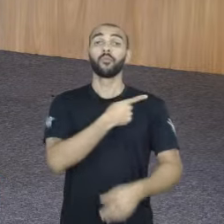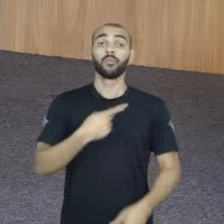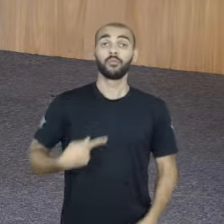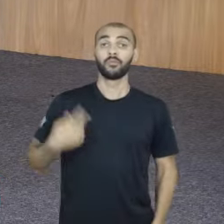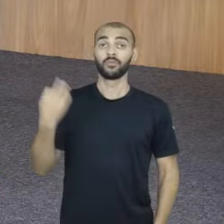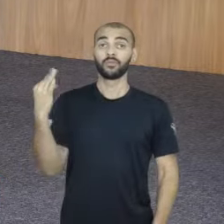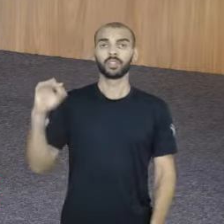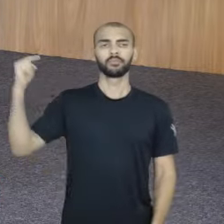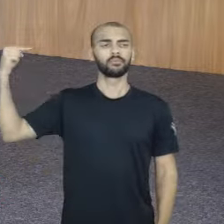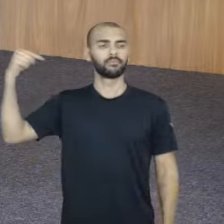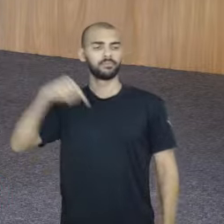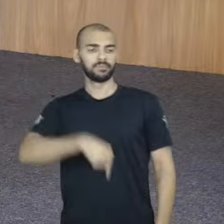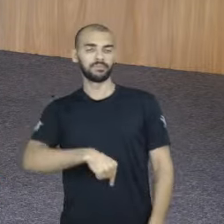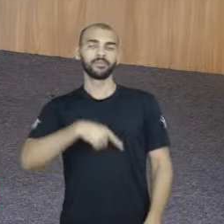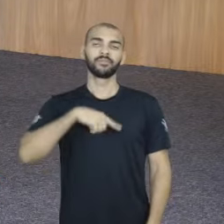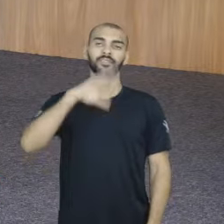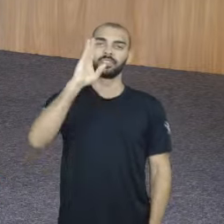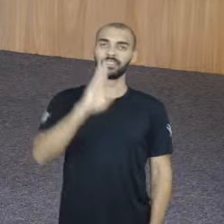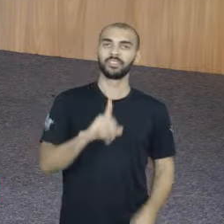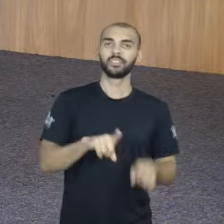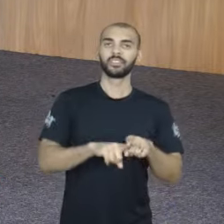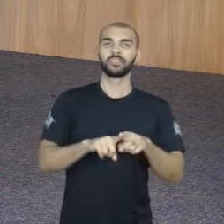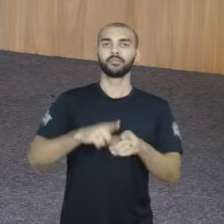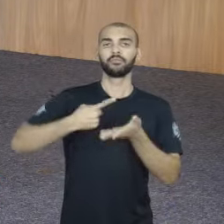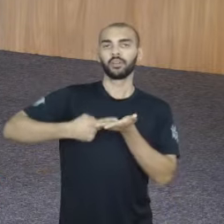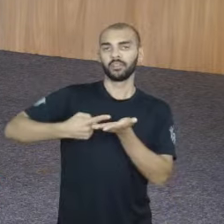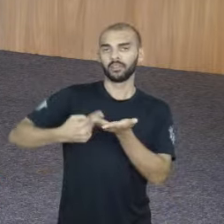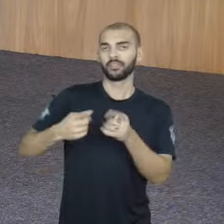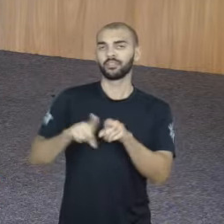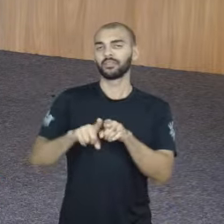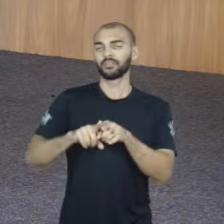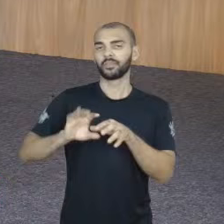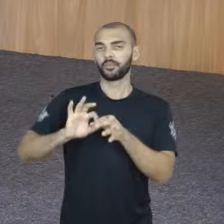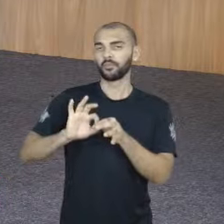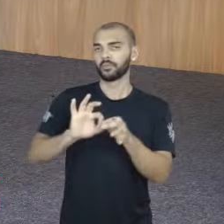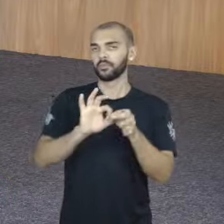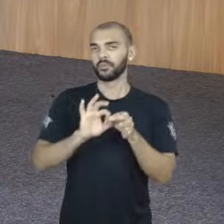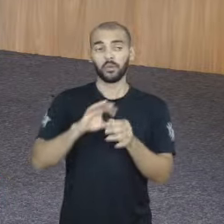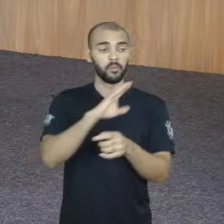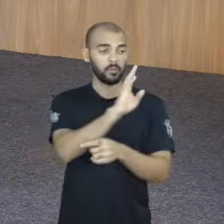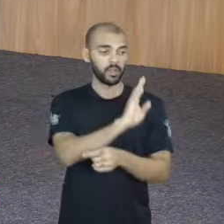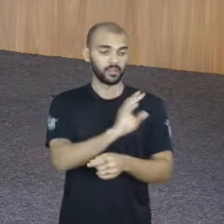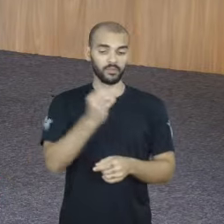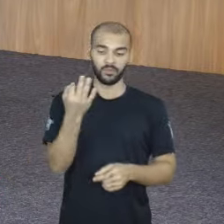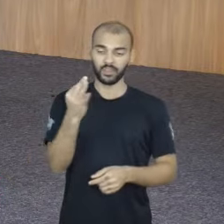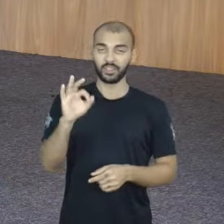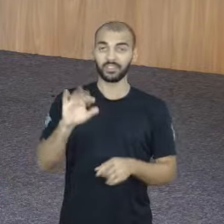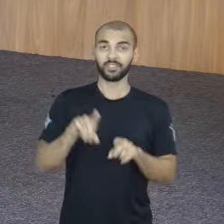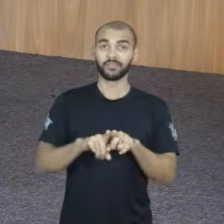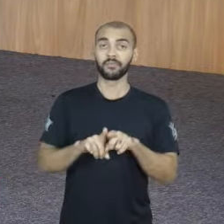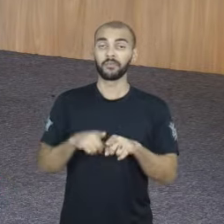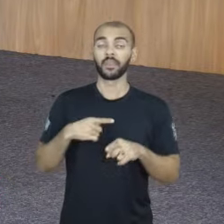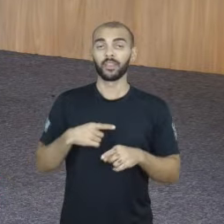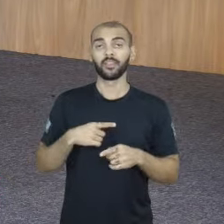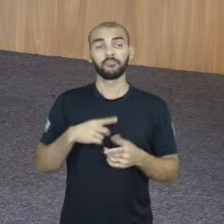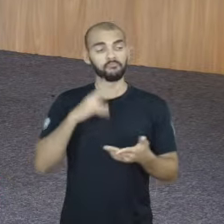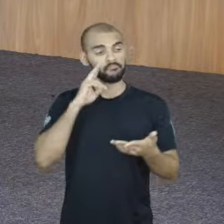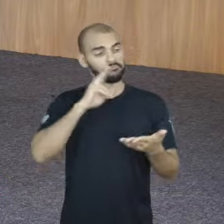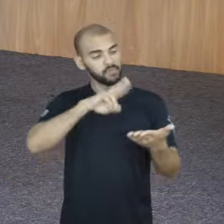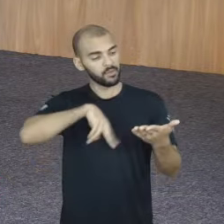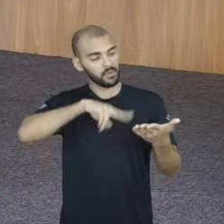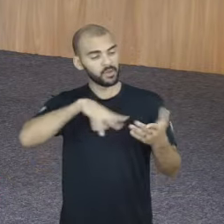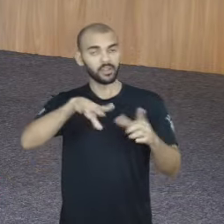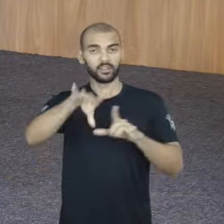cooperação Brasil-França. Vamos compartilhar, vamos ler, vamos, né, levar também a informação a